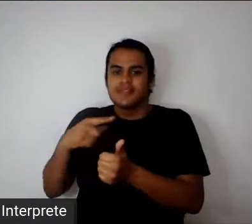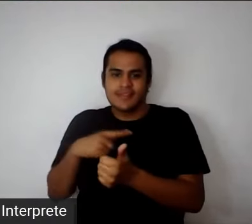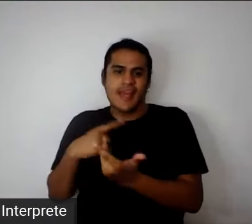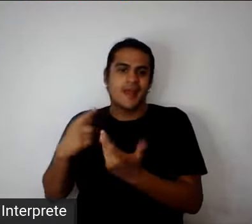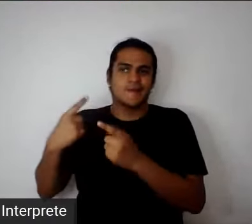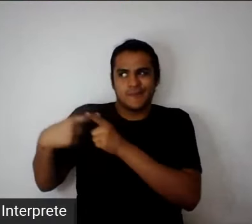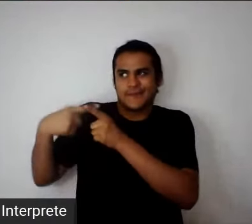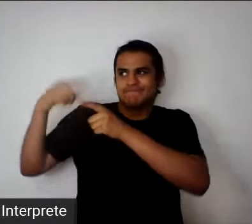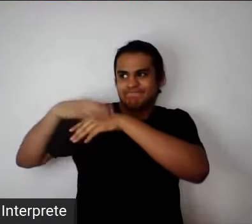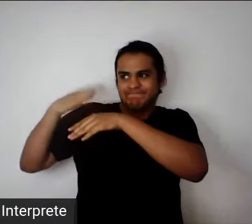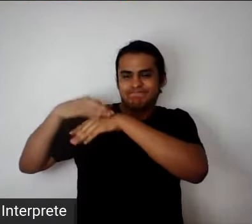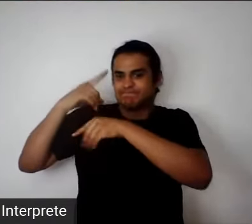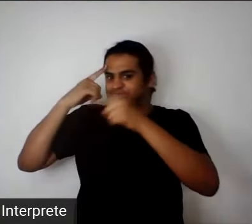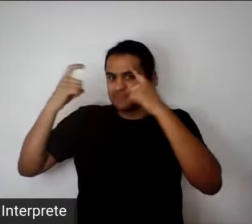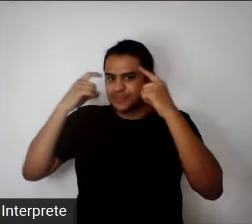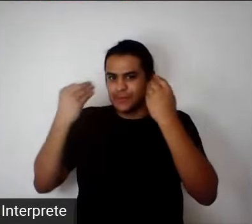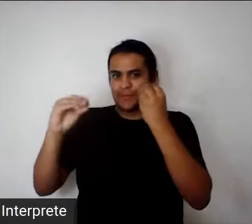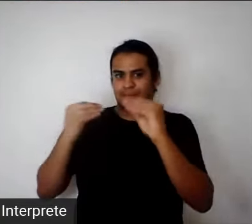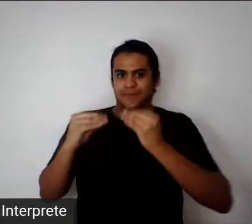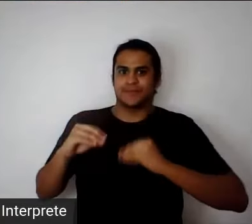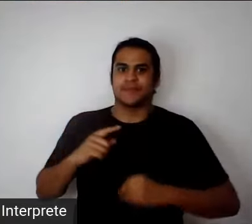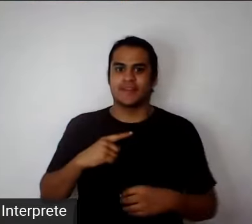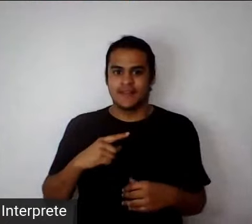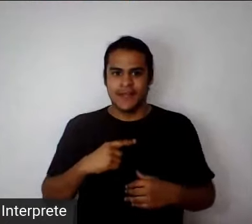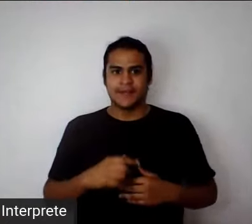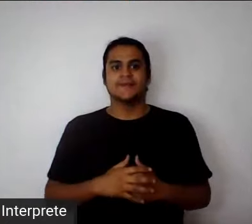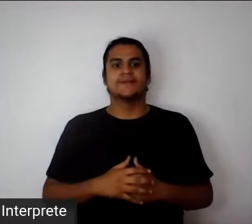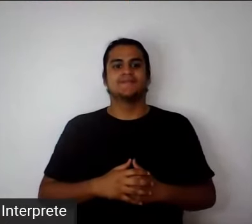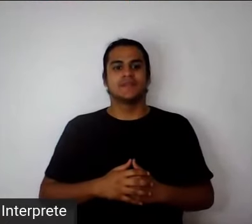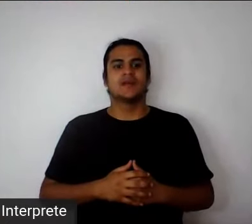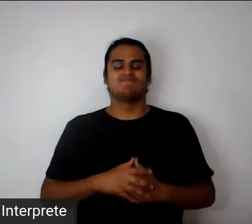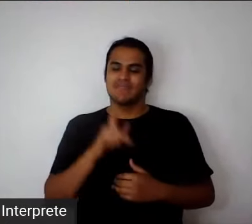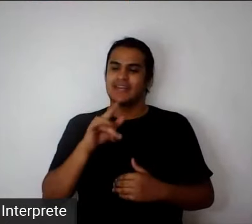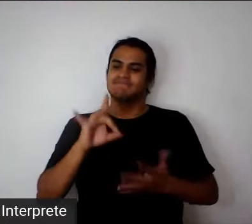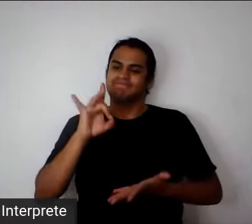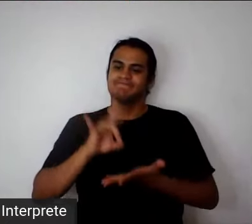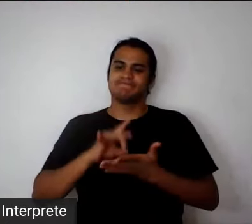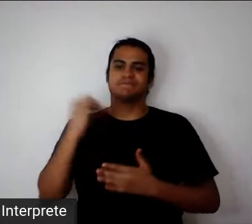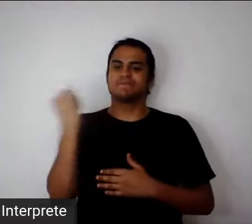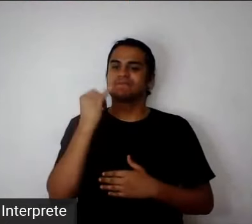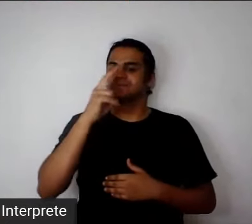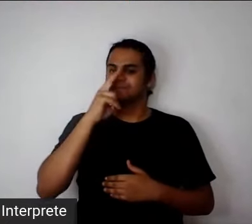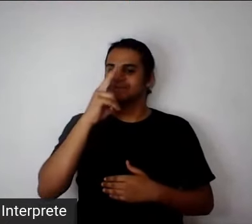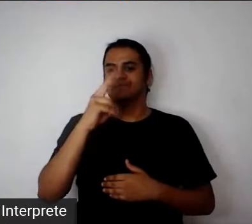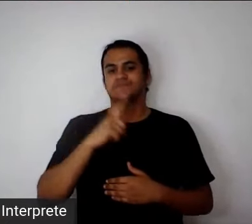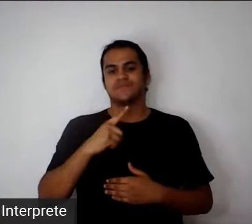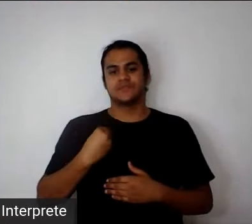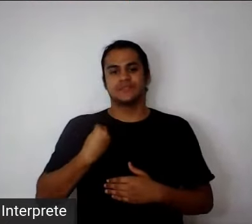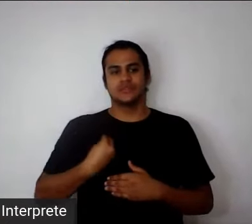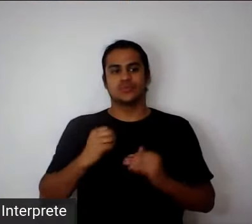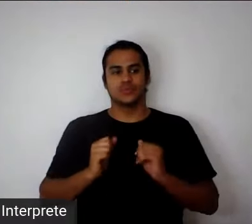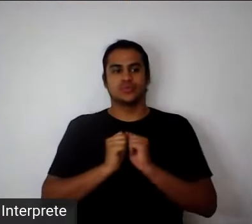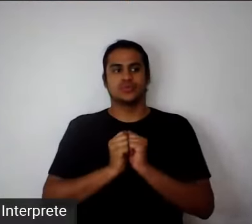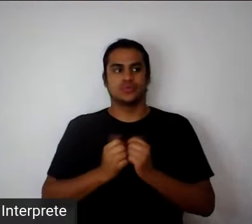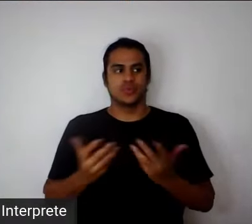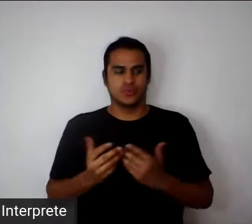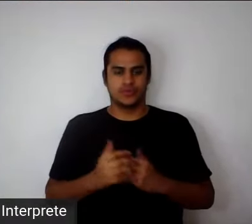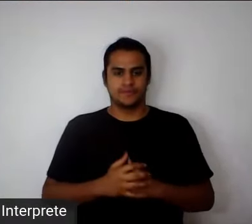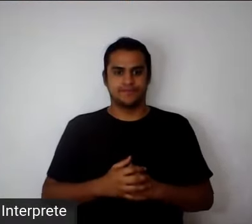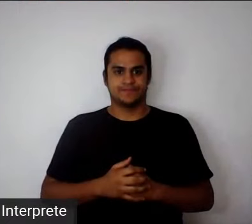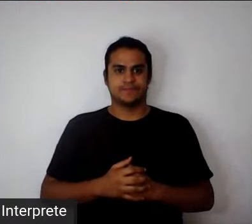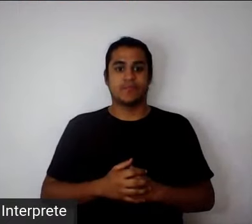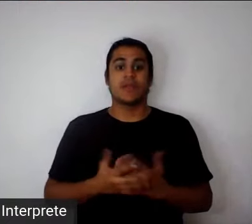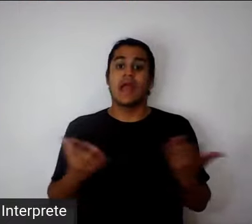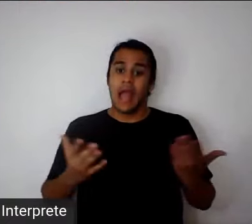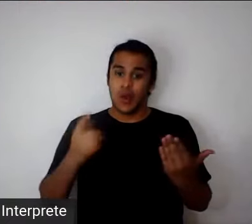nos trouxe, né? É algo muito significativo estarmos aqui reunidos. Eu vou, então, passar a palavra para